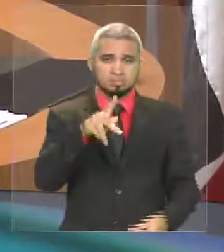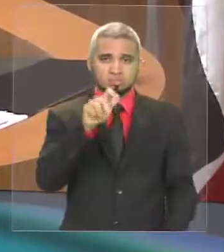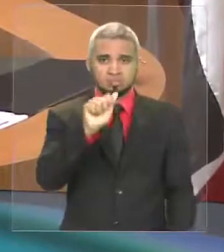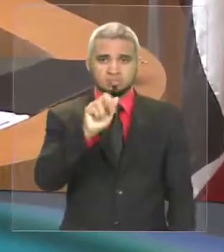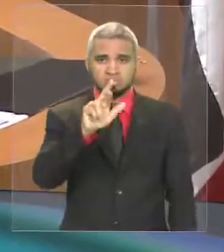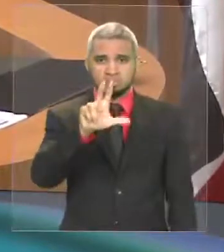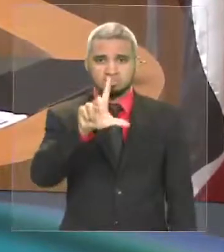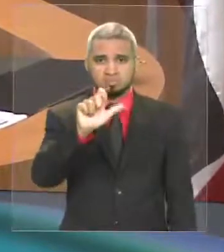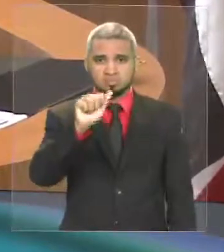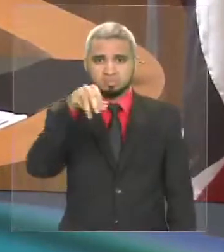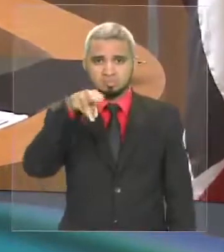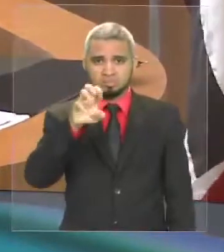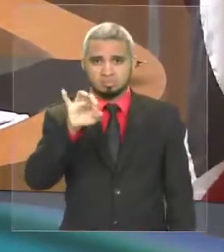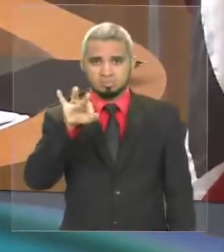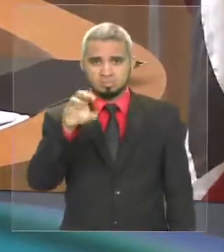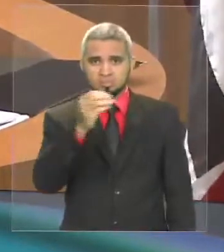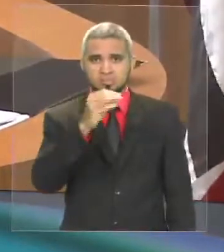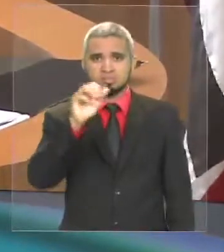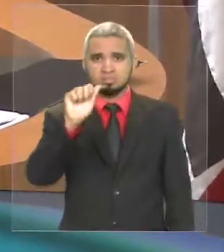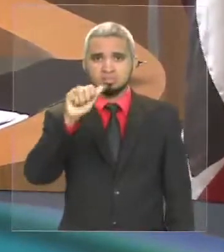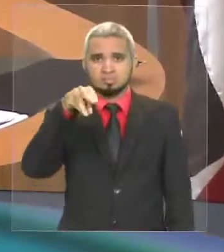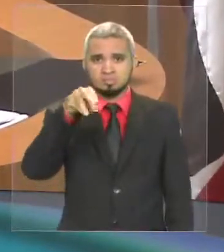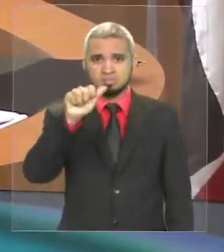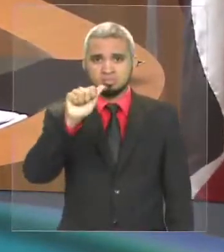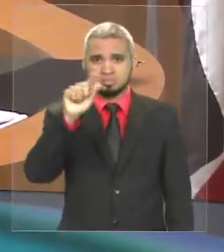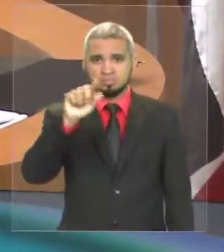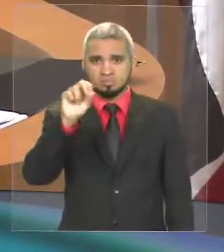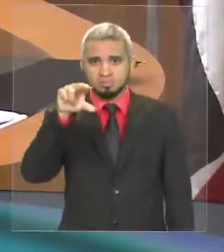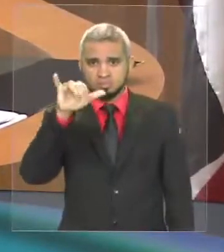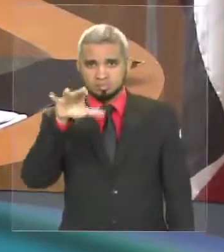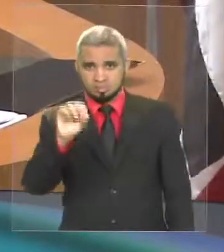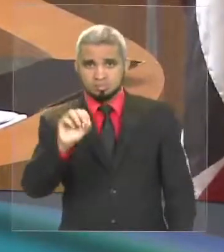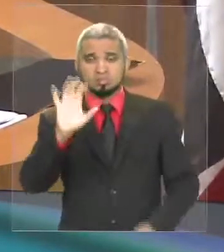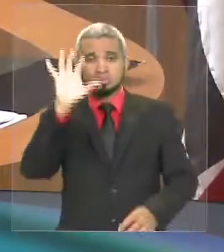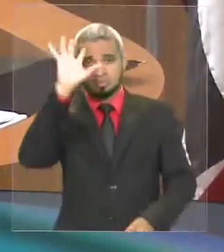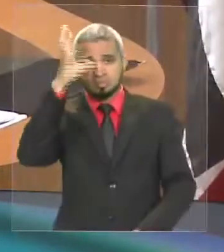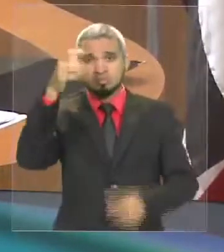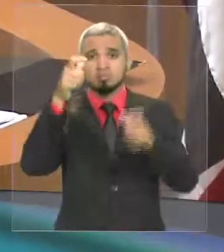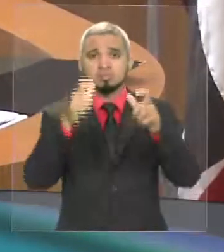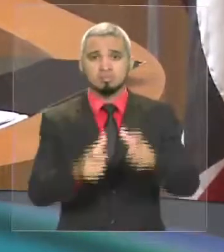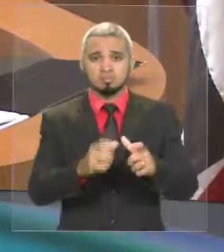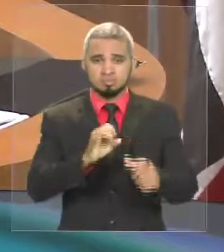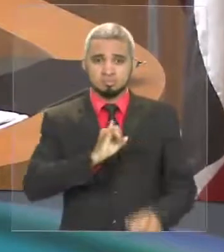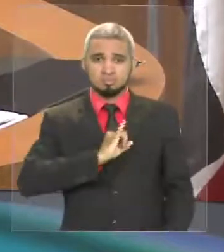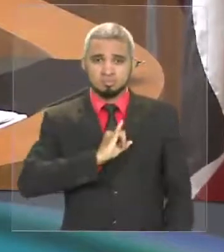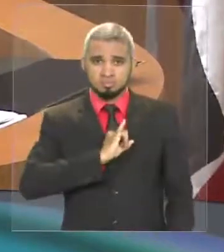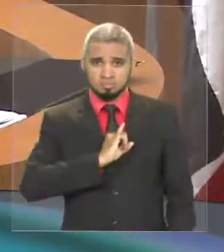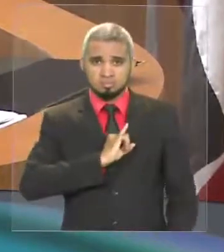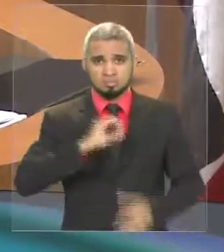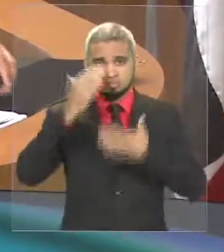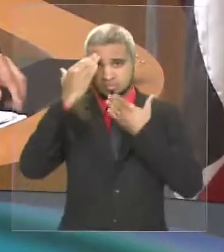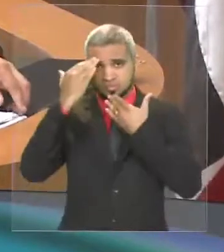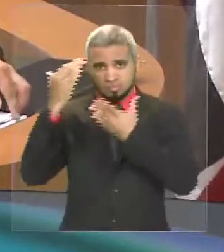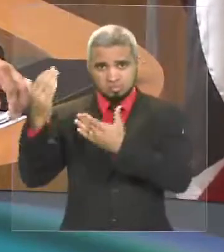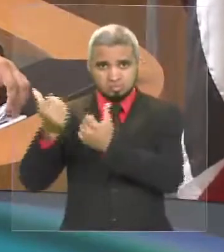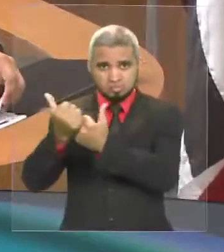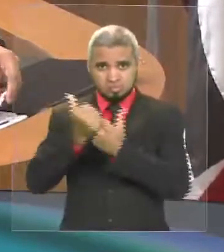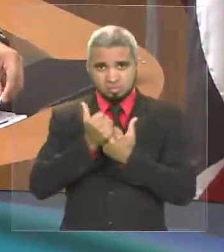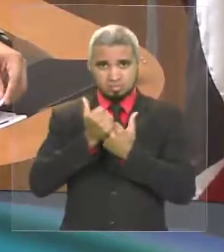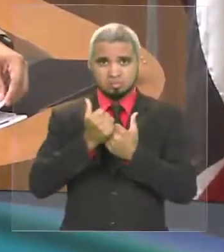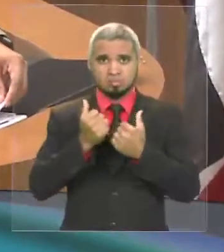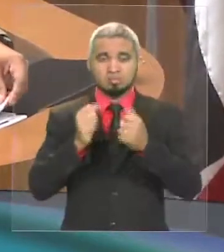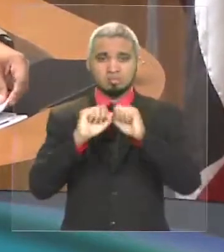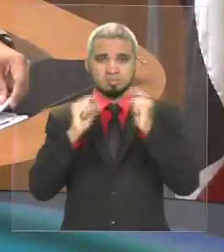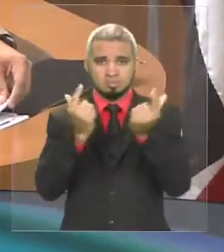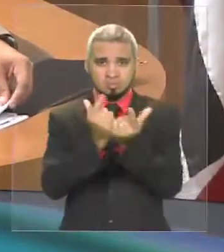em Imperatriz, e aproveitamos para agradecer total apoio da Assembleia Legislativa do Estado do Maranhão, na pessoa do